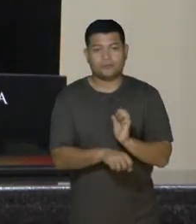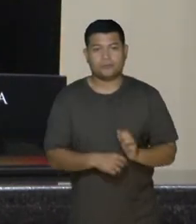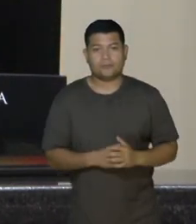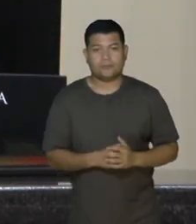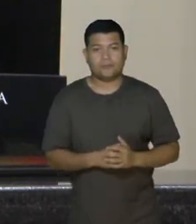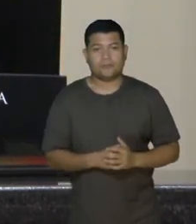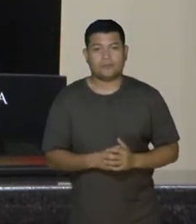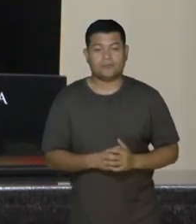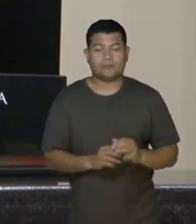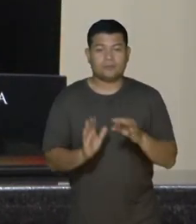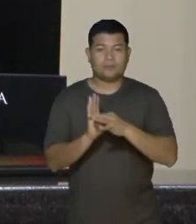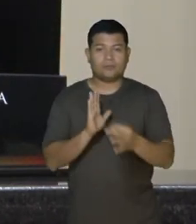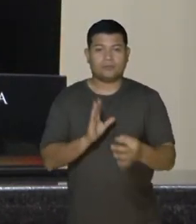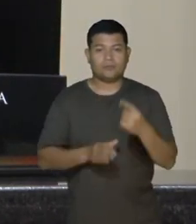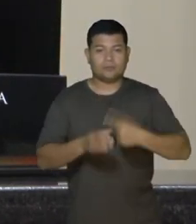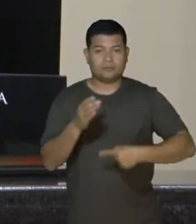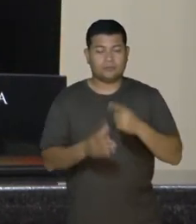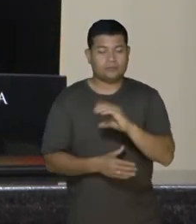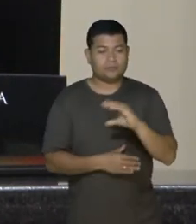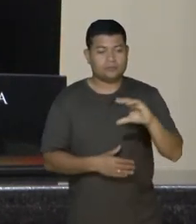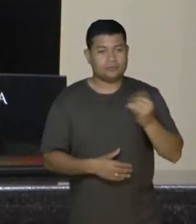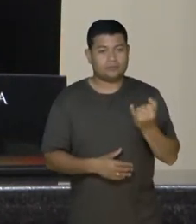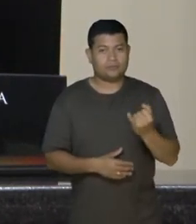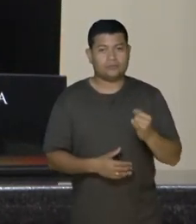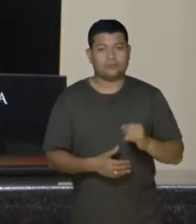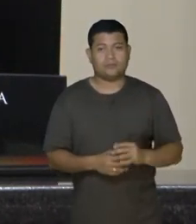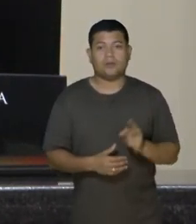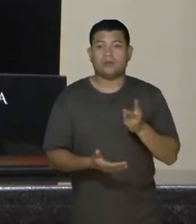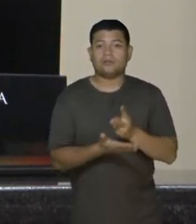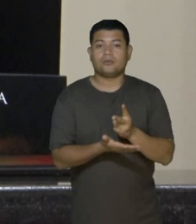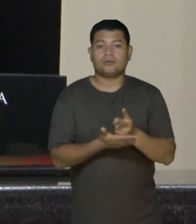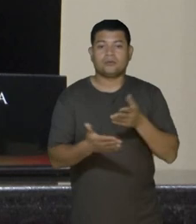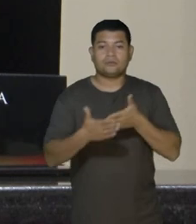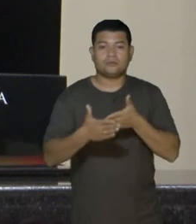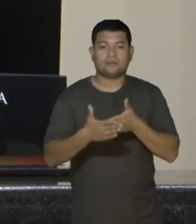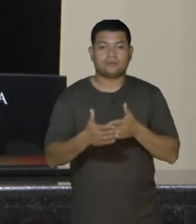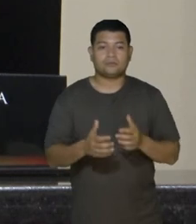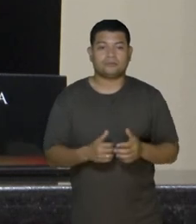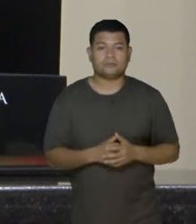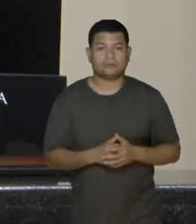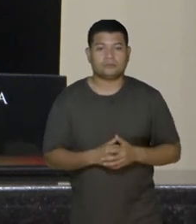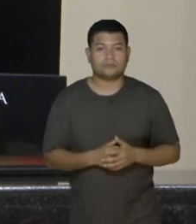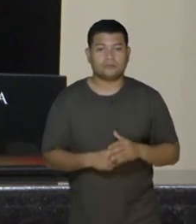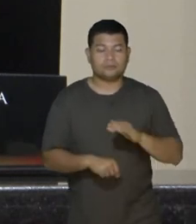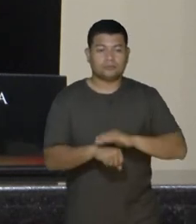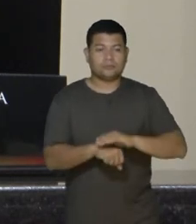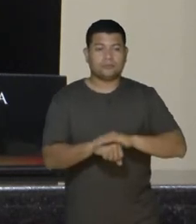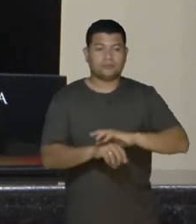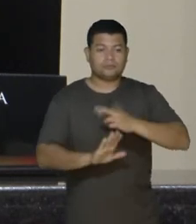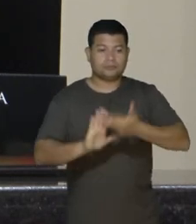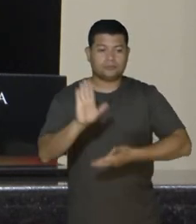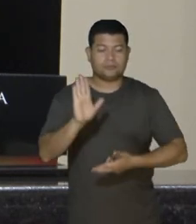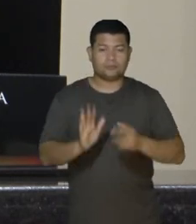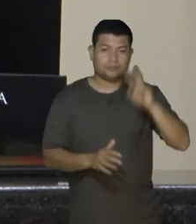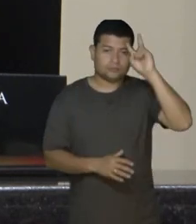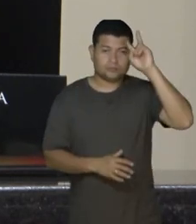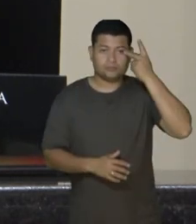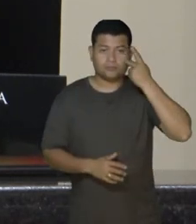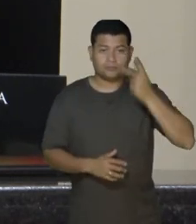Parecer da Comissão de Constituição e Justiça pela manutenção do veto. Relator, deputado Milton Alves, em